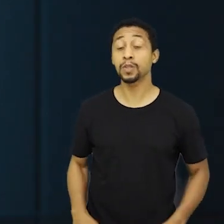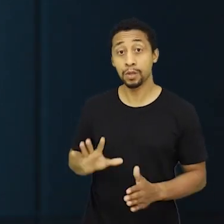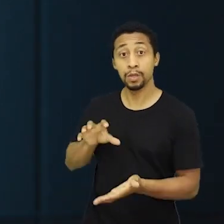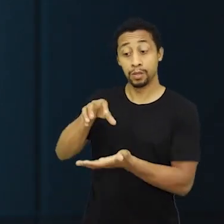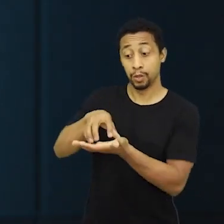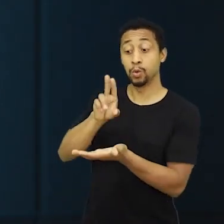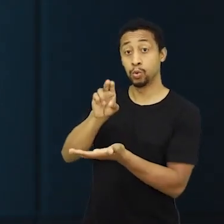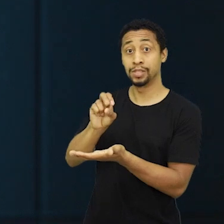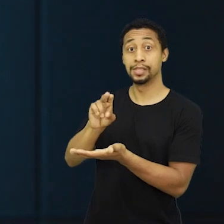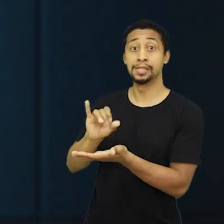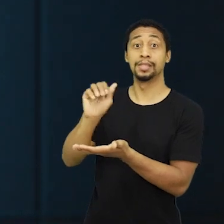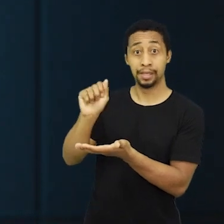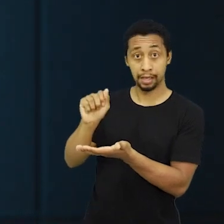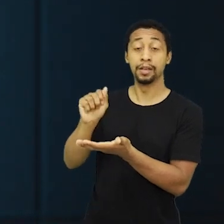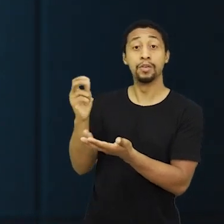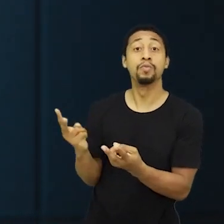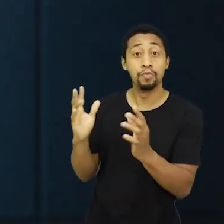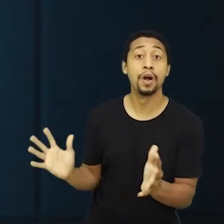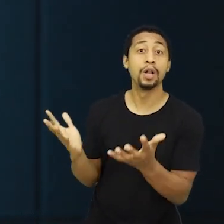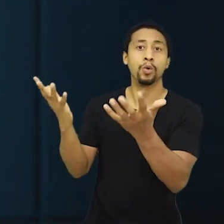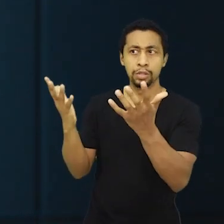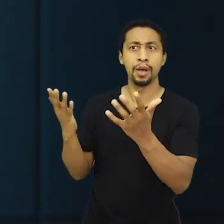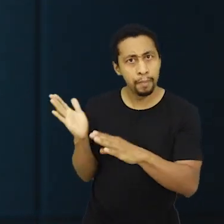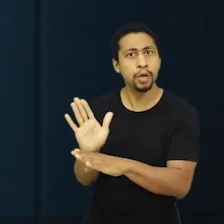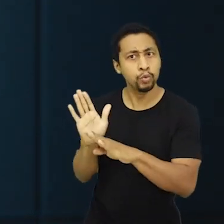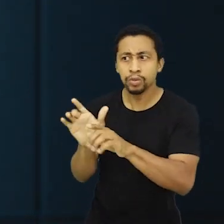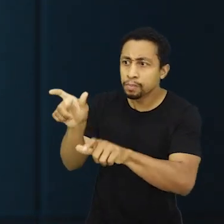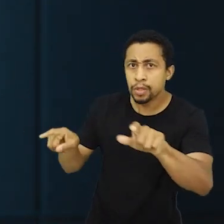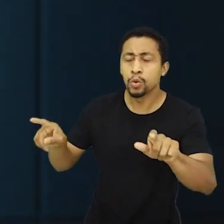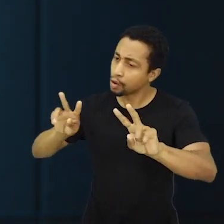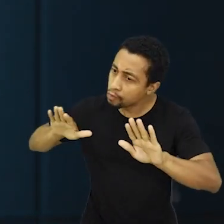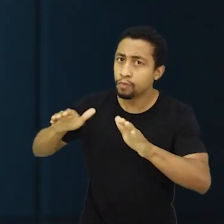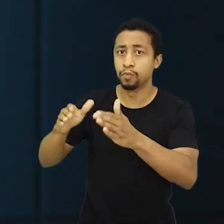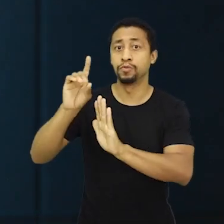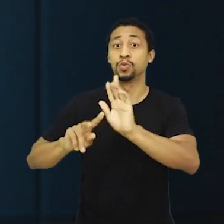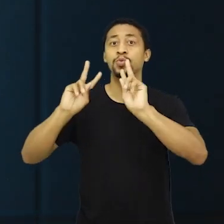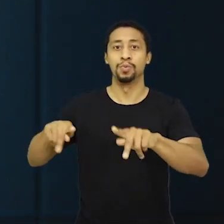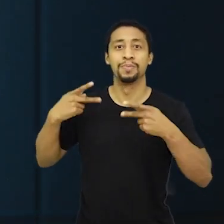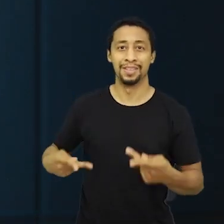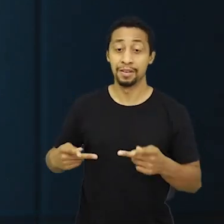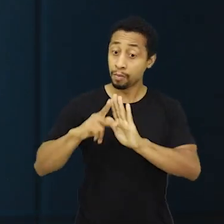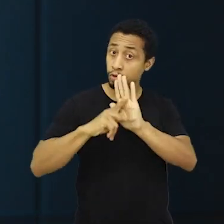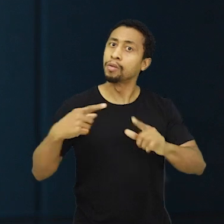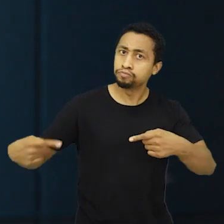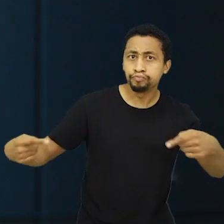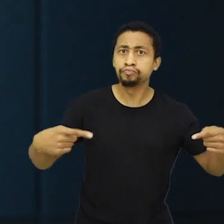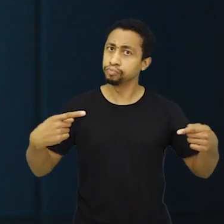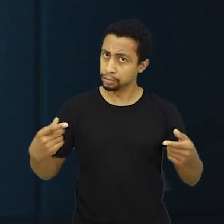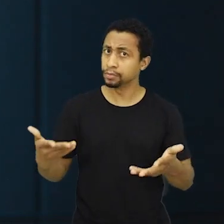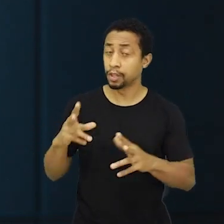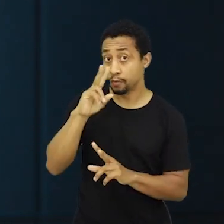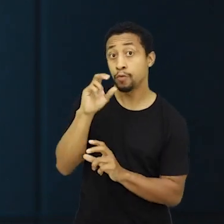direitos humanos. Ele é um projeto de engajamento político, por isso essa relação tão forte também com a questão da